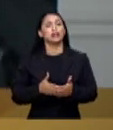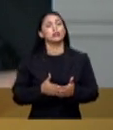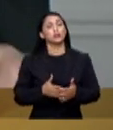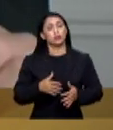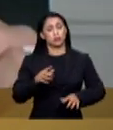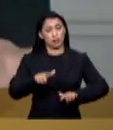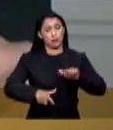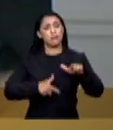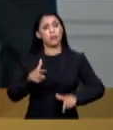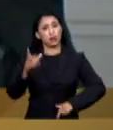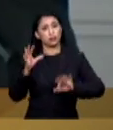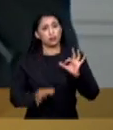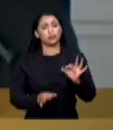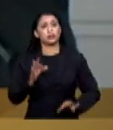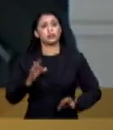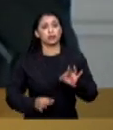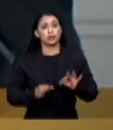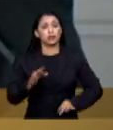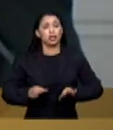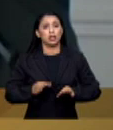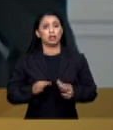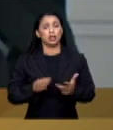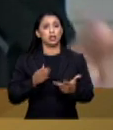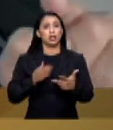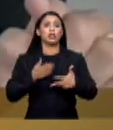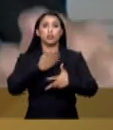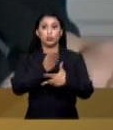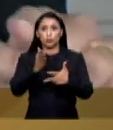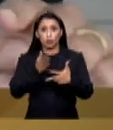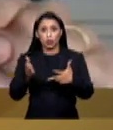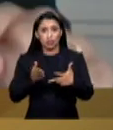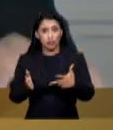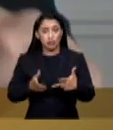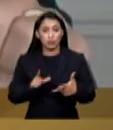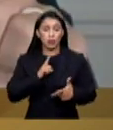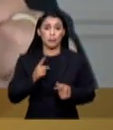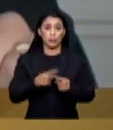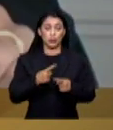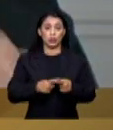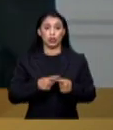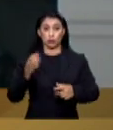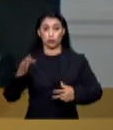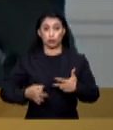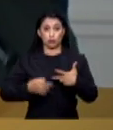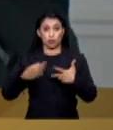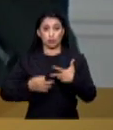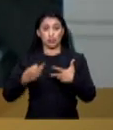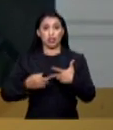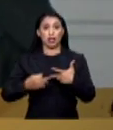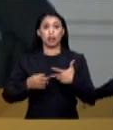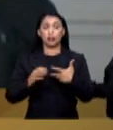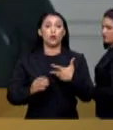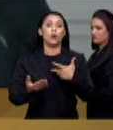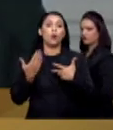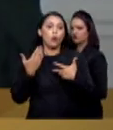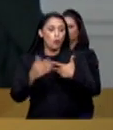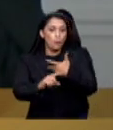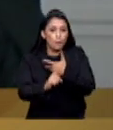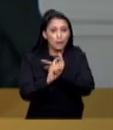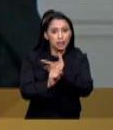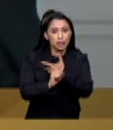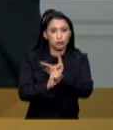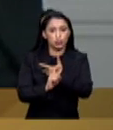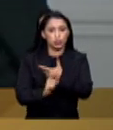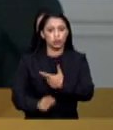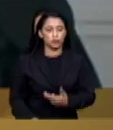jurisdicional e atentando contra a separação de poderes, porque sujeita o judiciário ao poder executivo. E